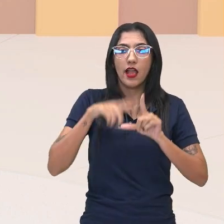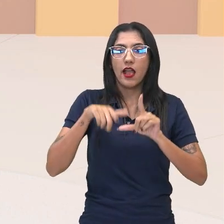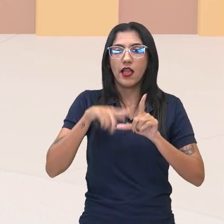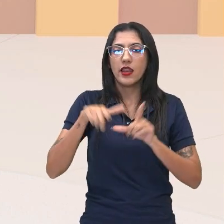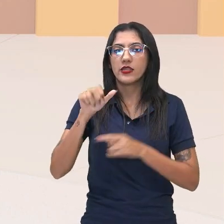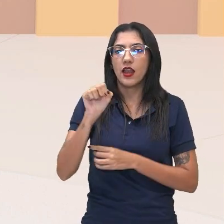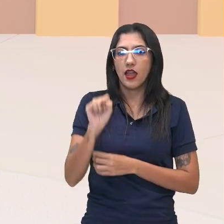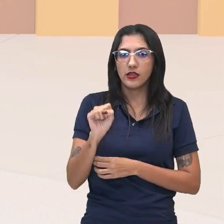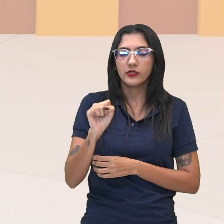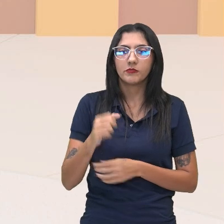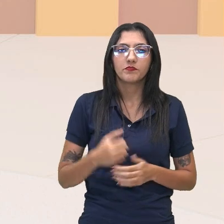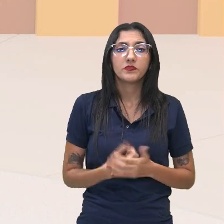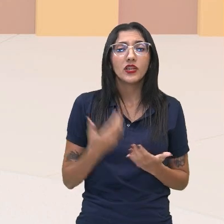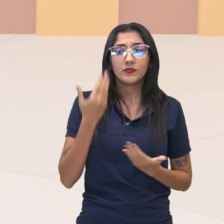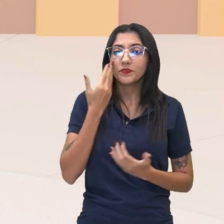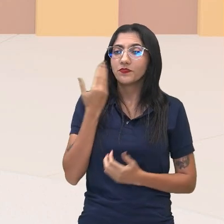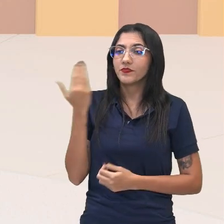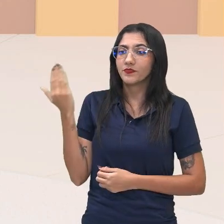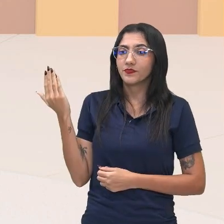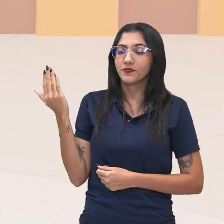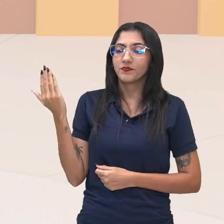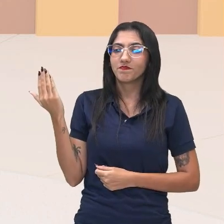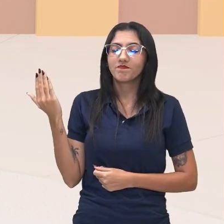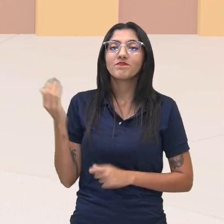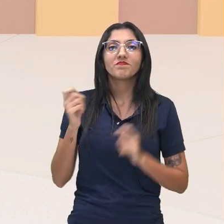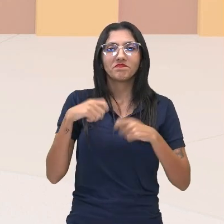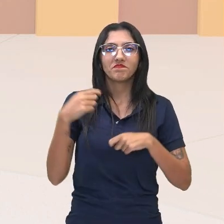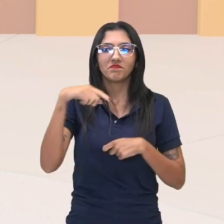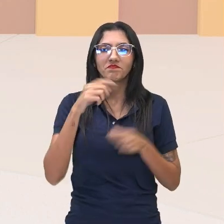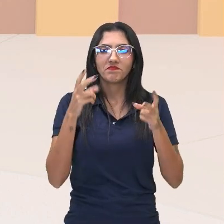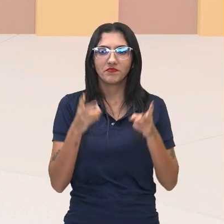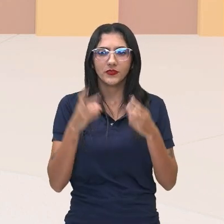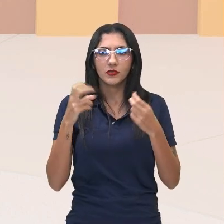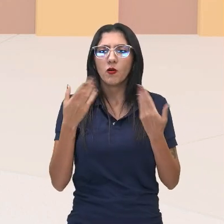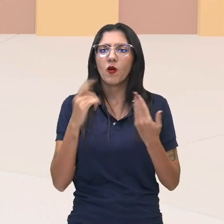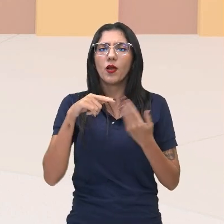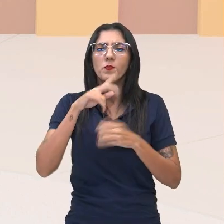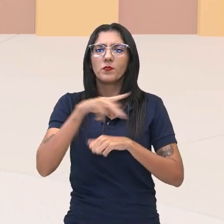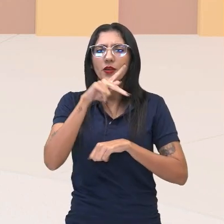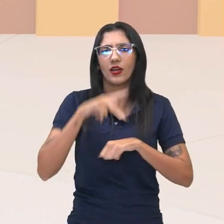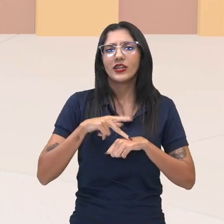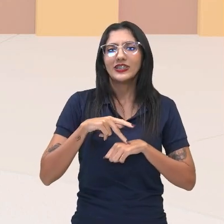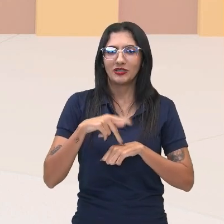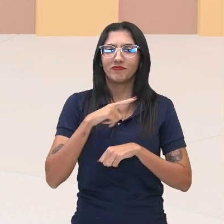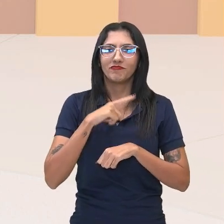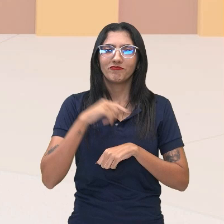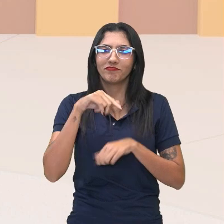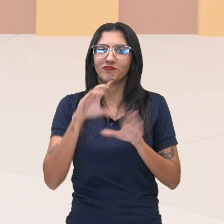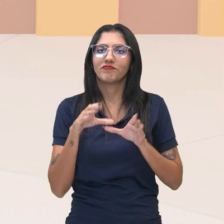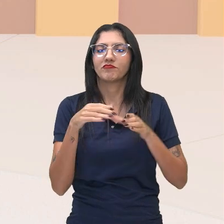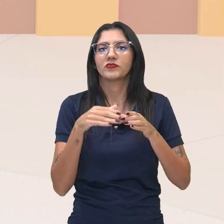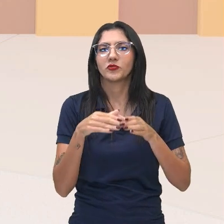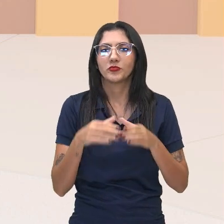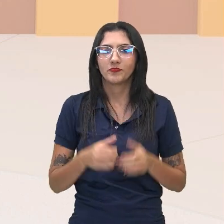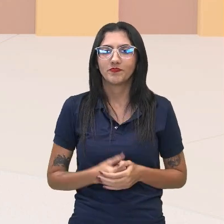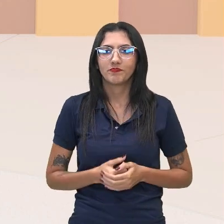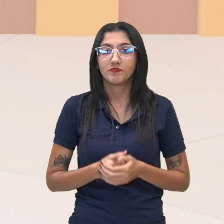S. E aqui a gente pode observar, né, os países que fazem parte do BRICS, né? Um deles vai